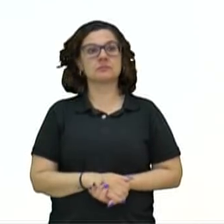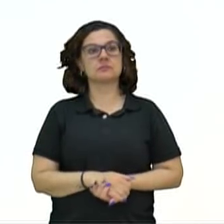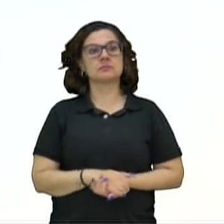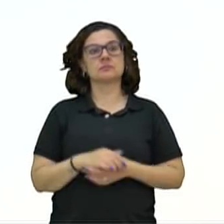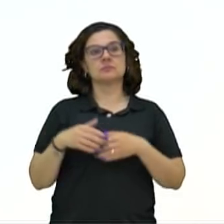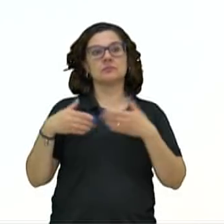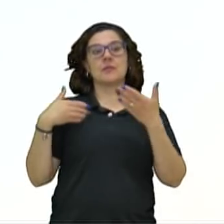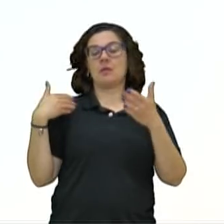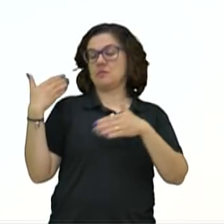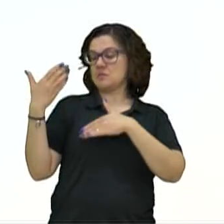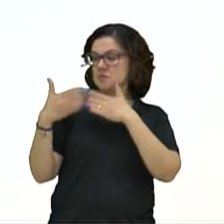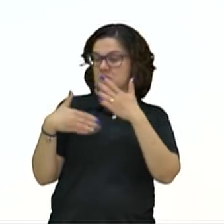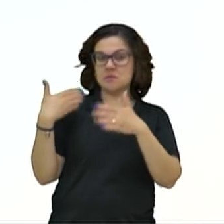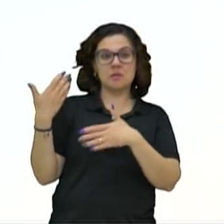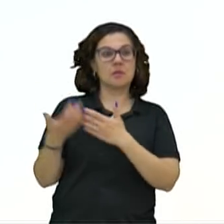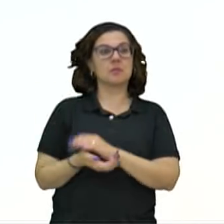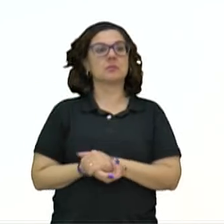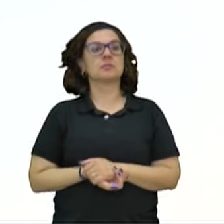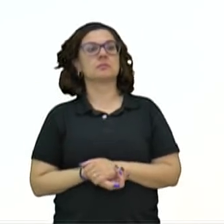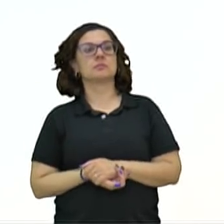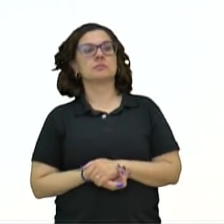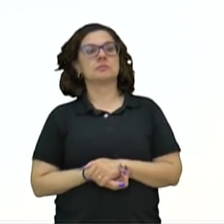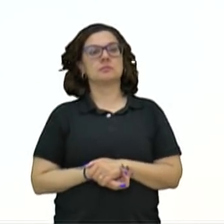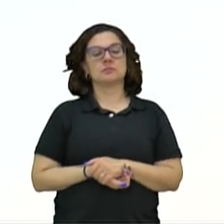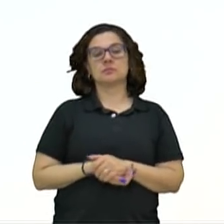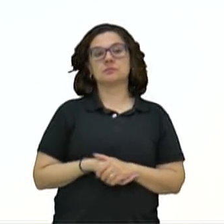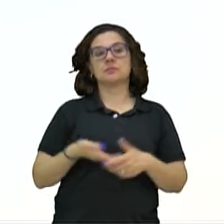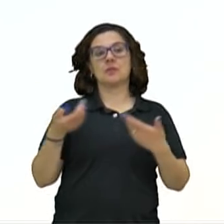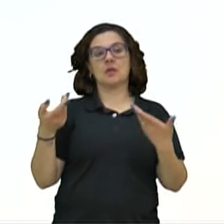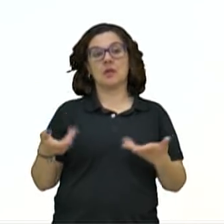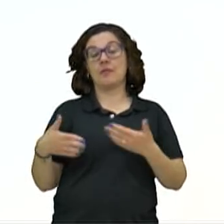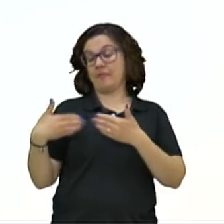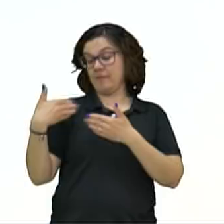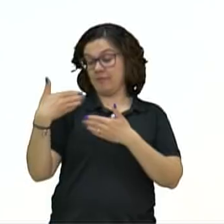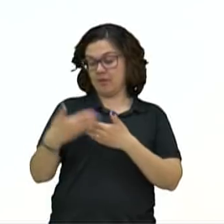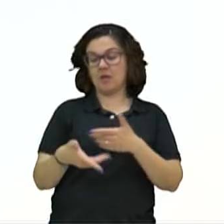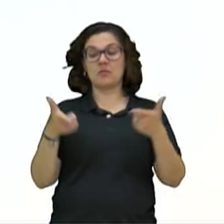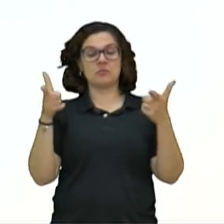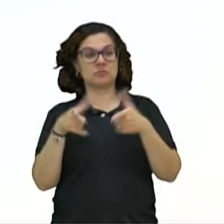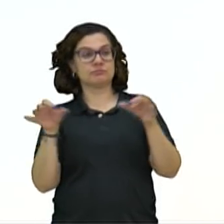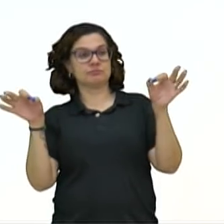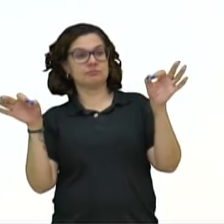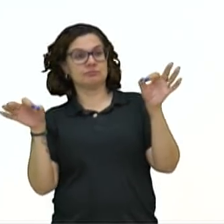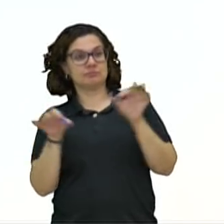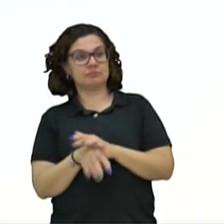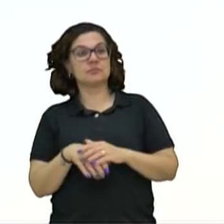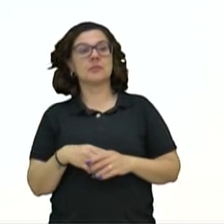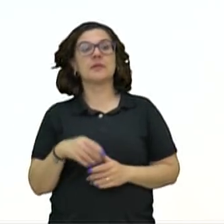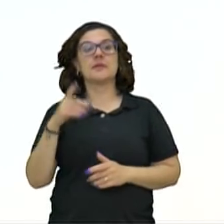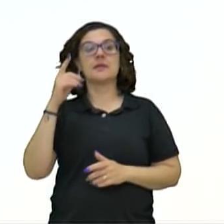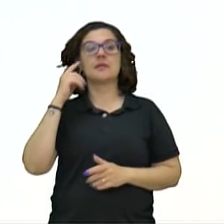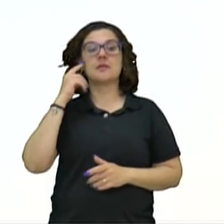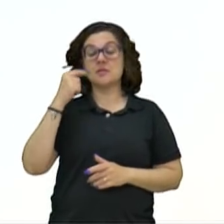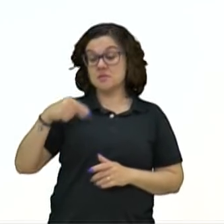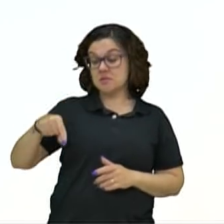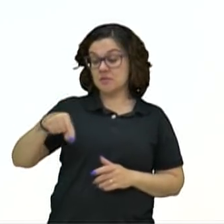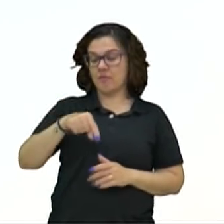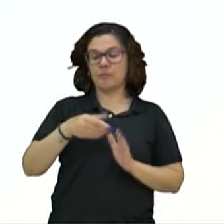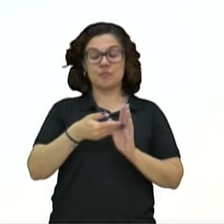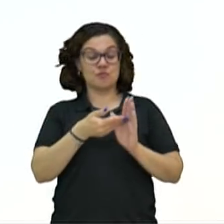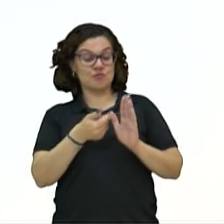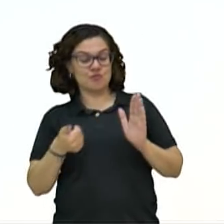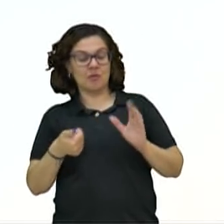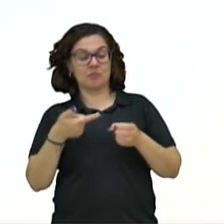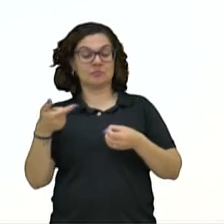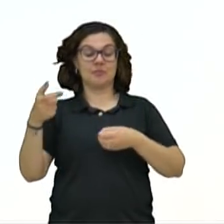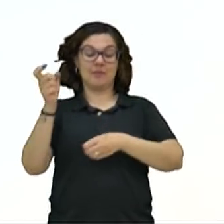Depois eles esperam um período ali para que o corpo dele, ou o sangue do cavalo, tenha produzido esses anticorpos e vão